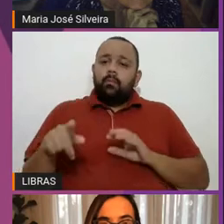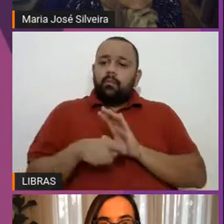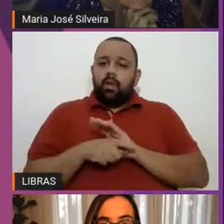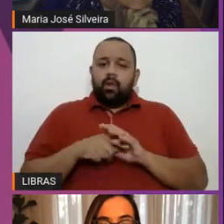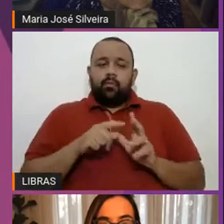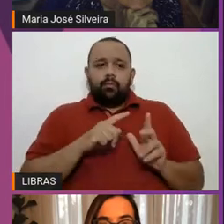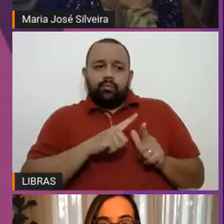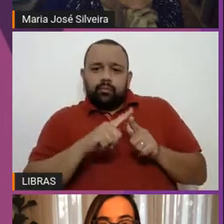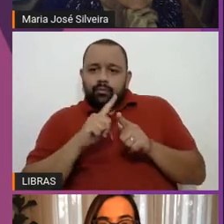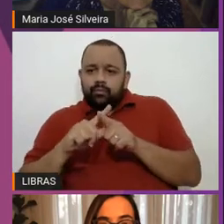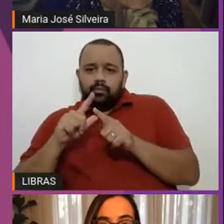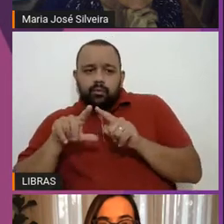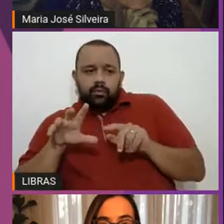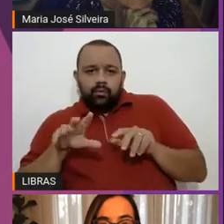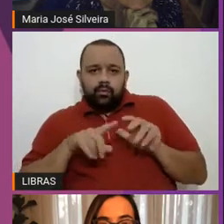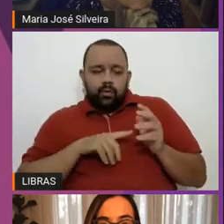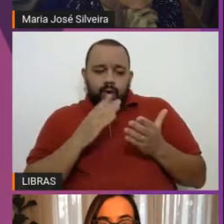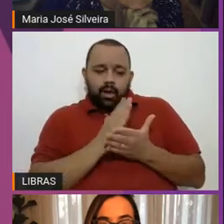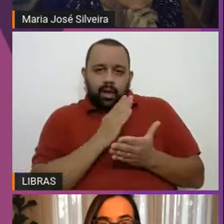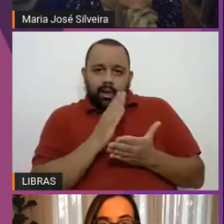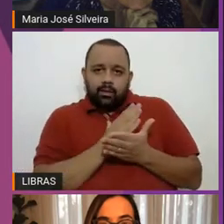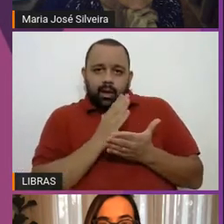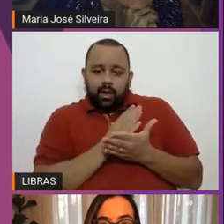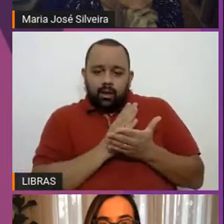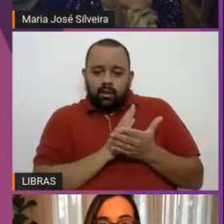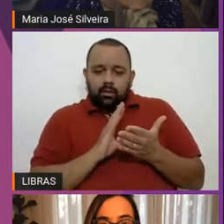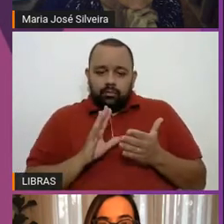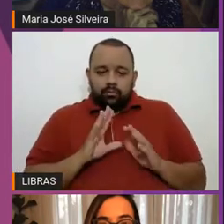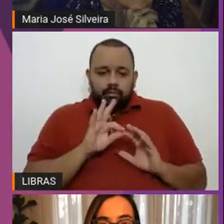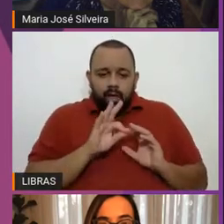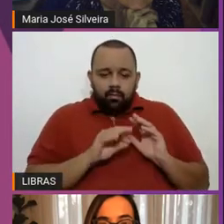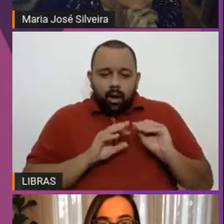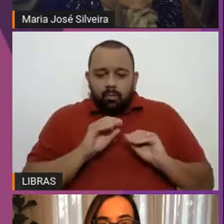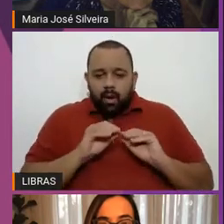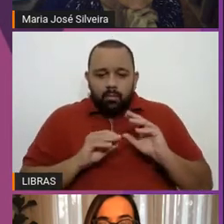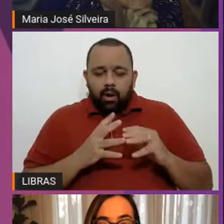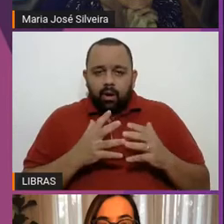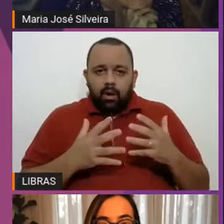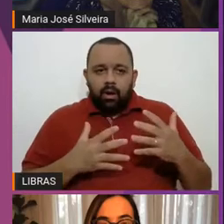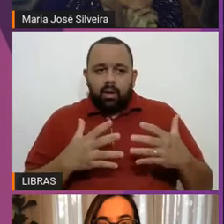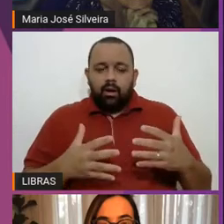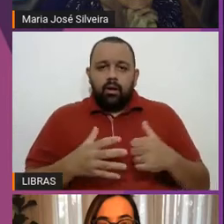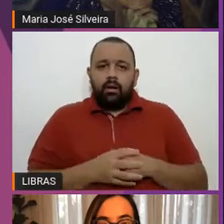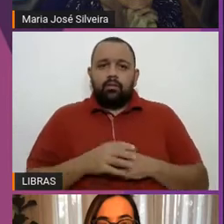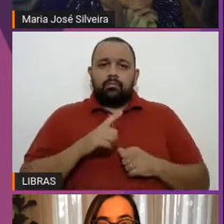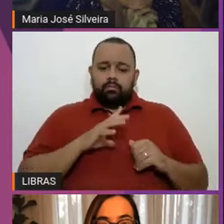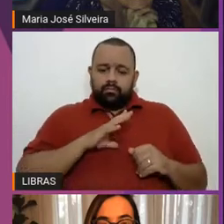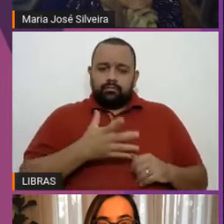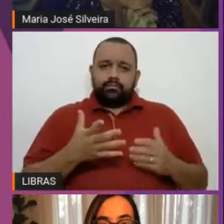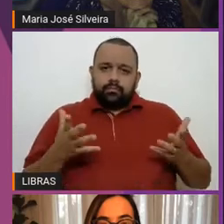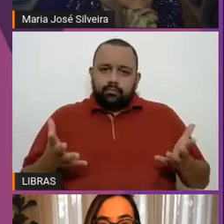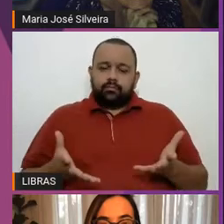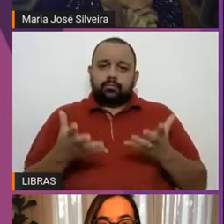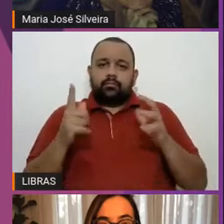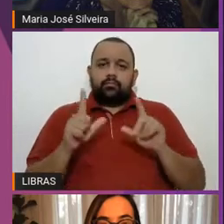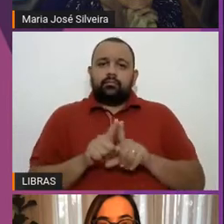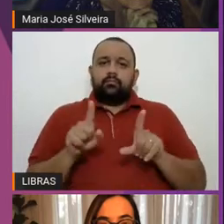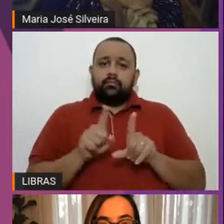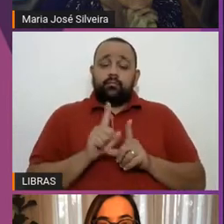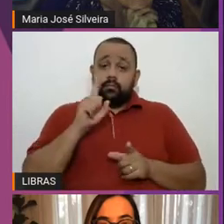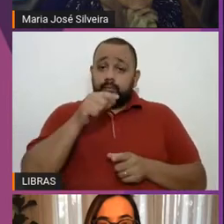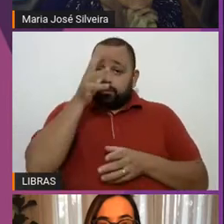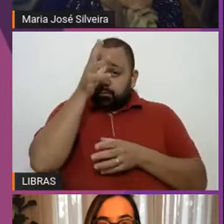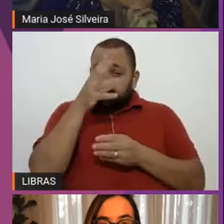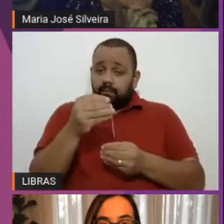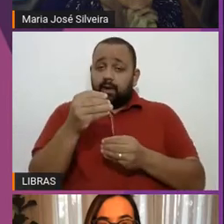pedaços que eu tinha anotado em cada Oi e aí se não no impulso o que foi que possui de fé